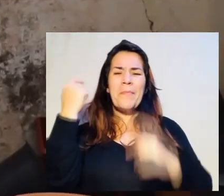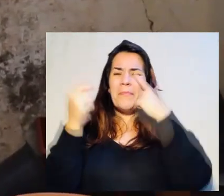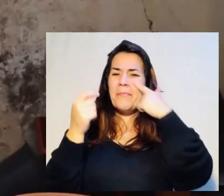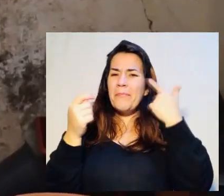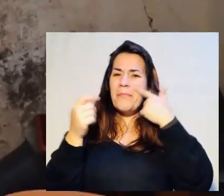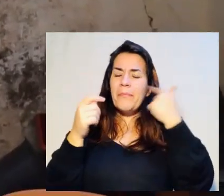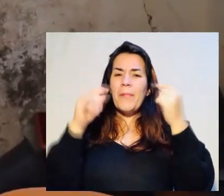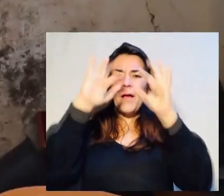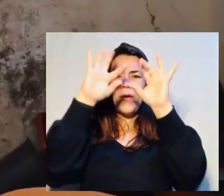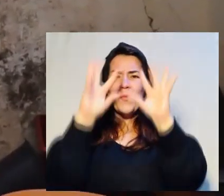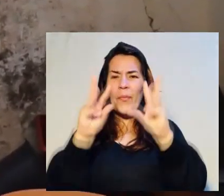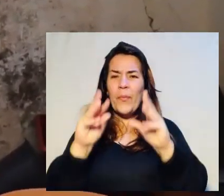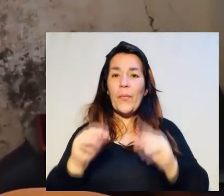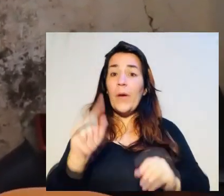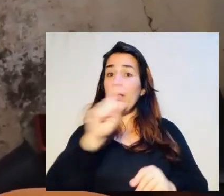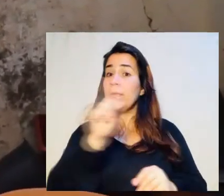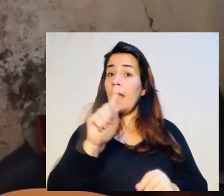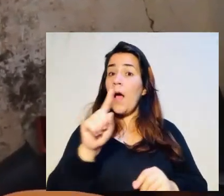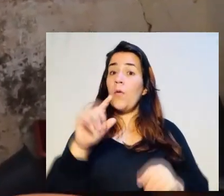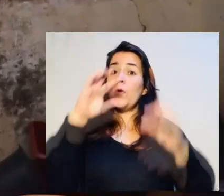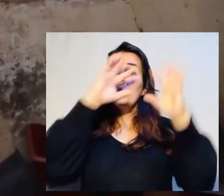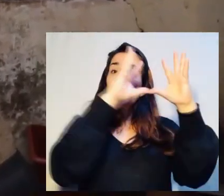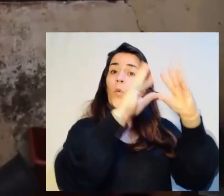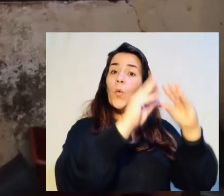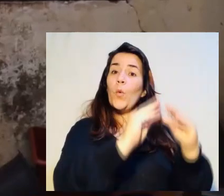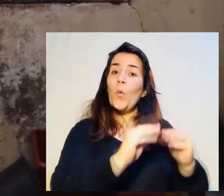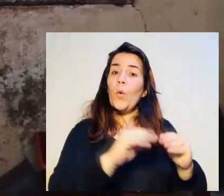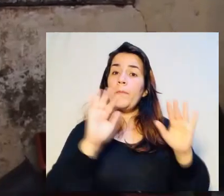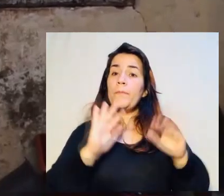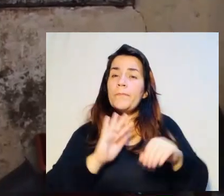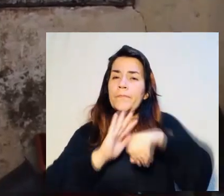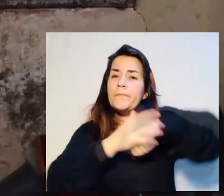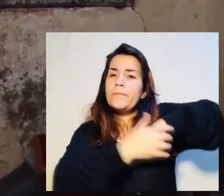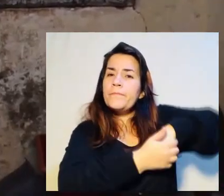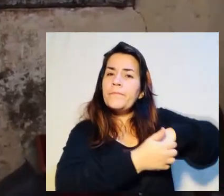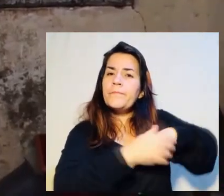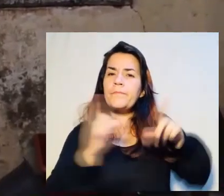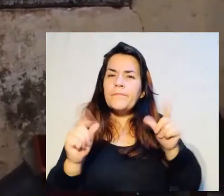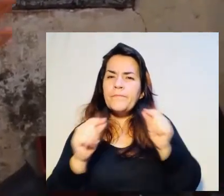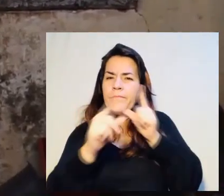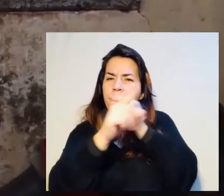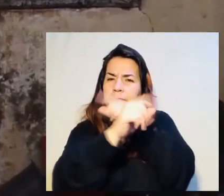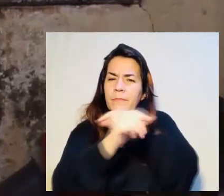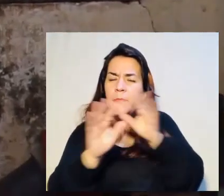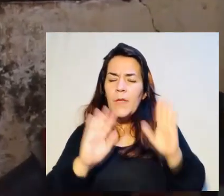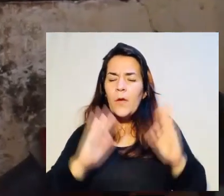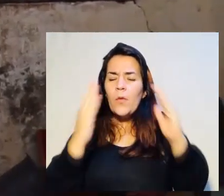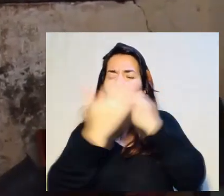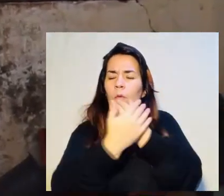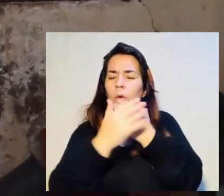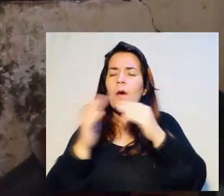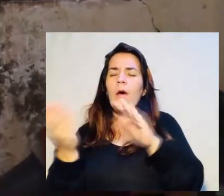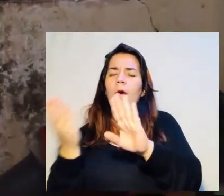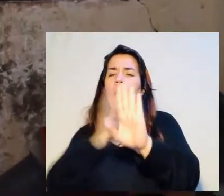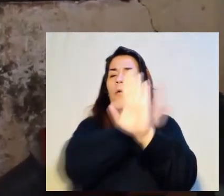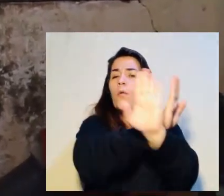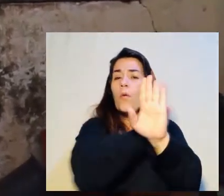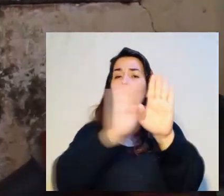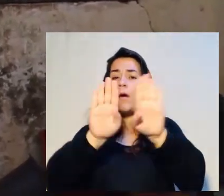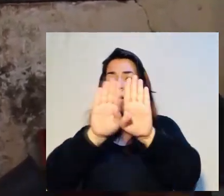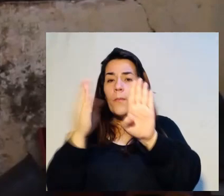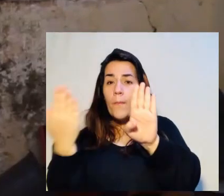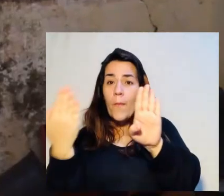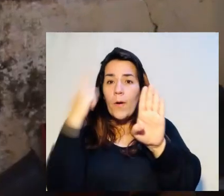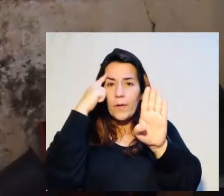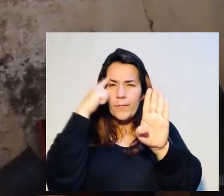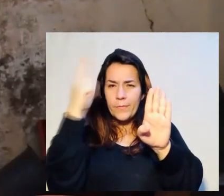Amarelar, inclusive. Então, toma esse cuidadinho de secar na sombra. Protegida também de bichinhos e coisinhas que